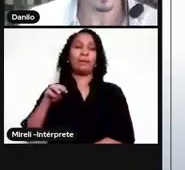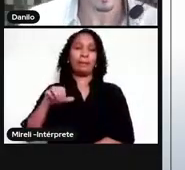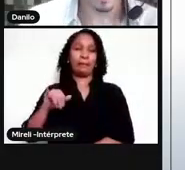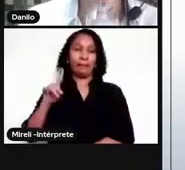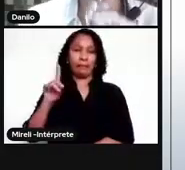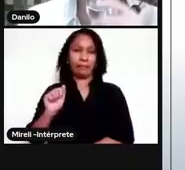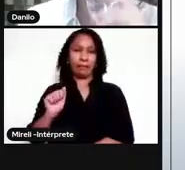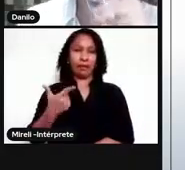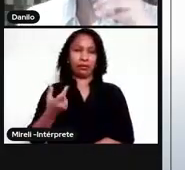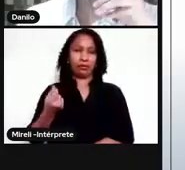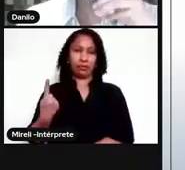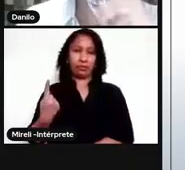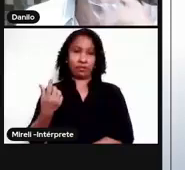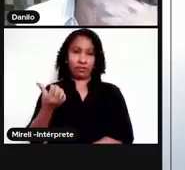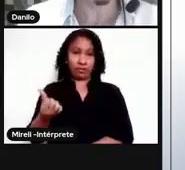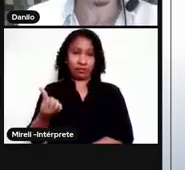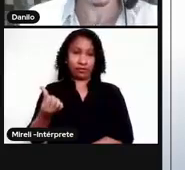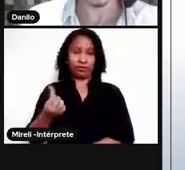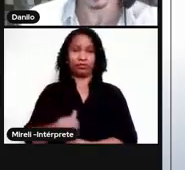Para fungos,